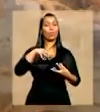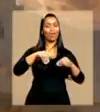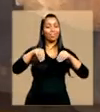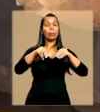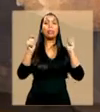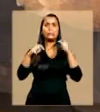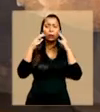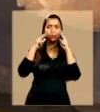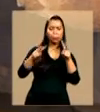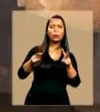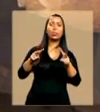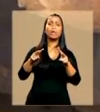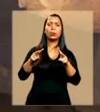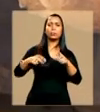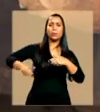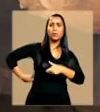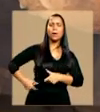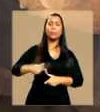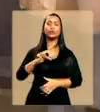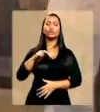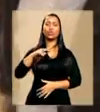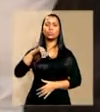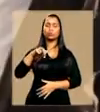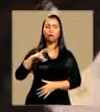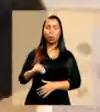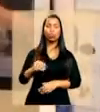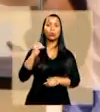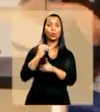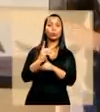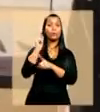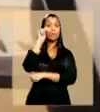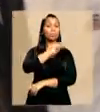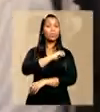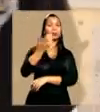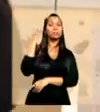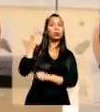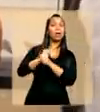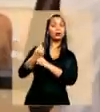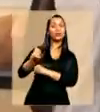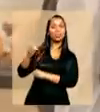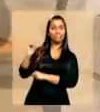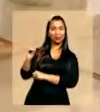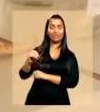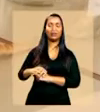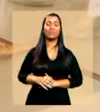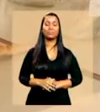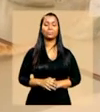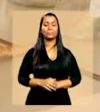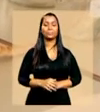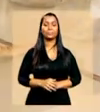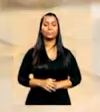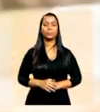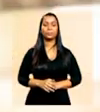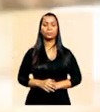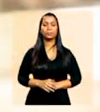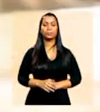Terra, é possível ver um fêmur de titanossauro, encontrado em Rio Preto na década de 60.